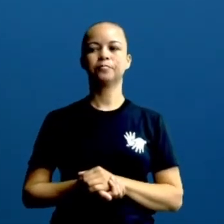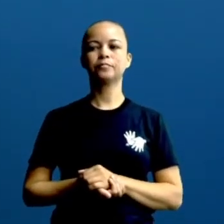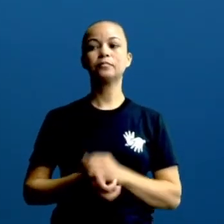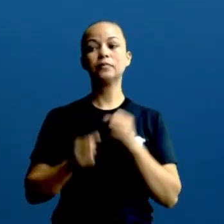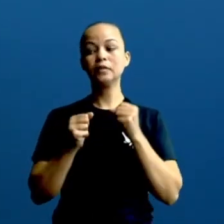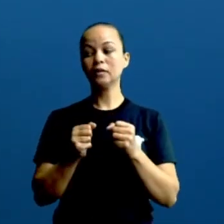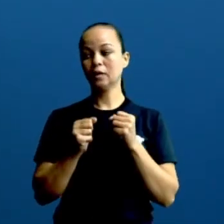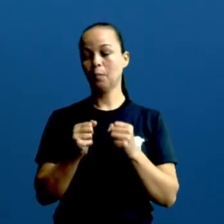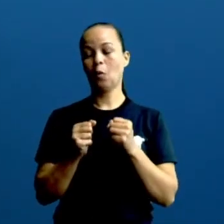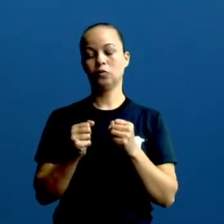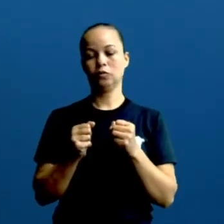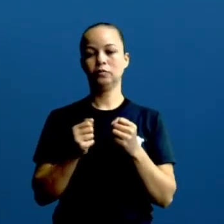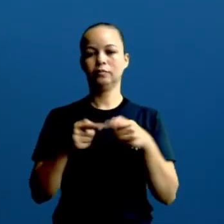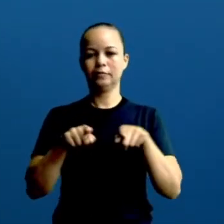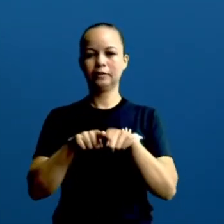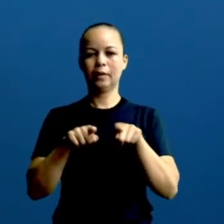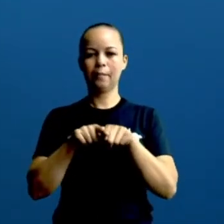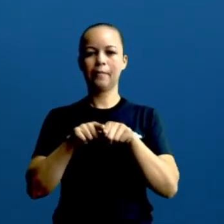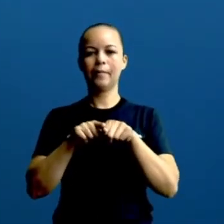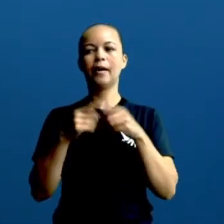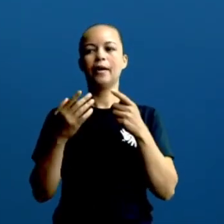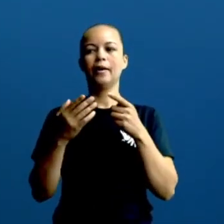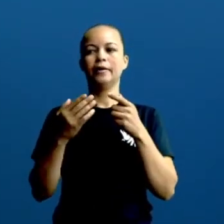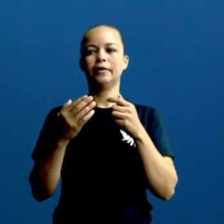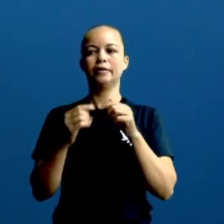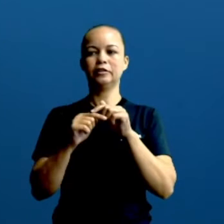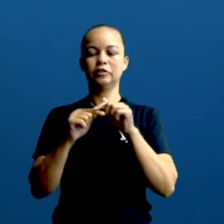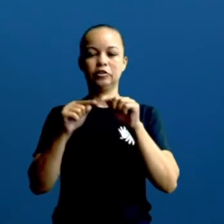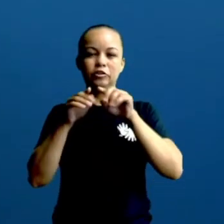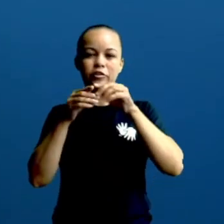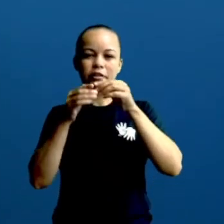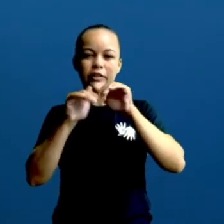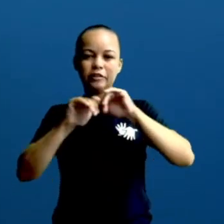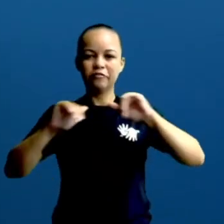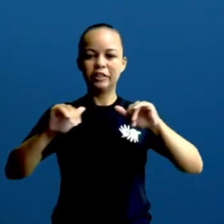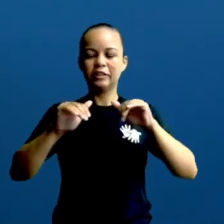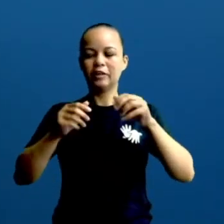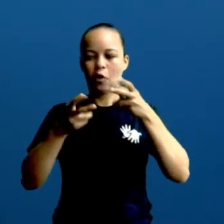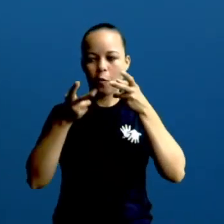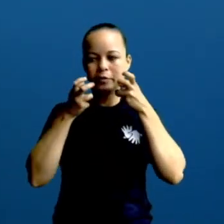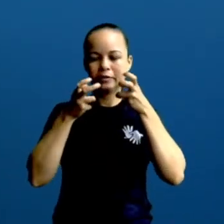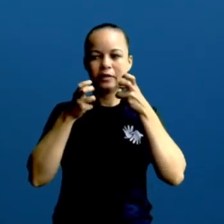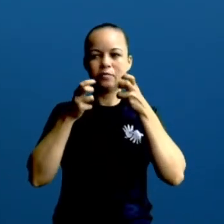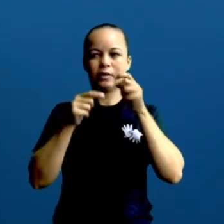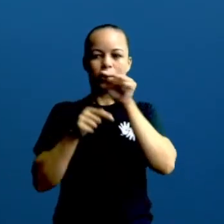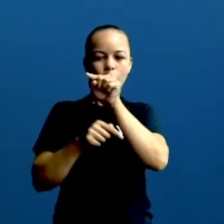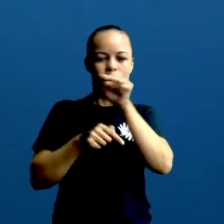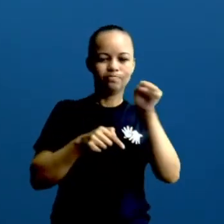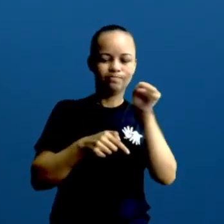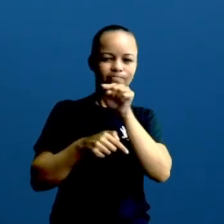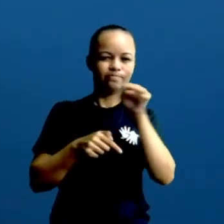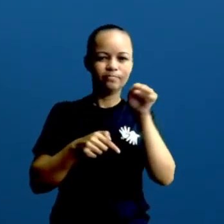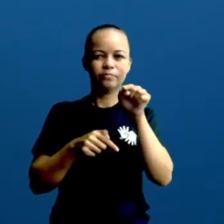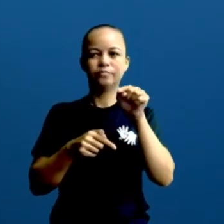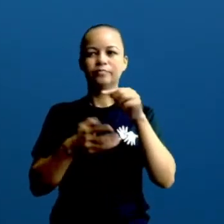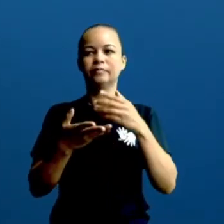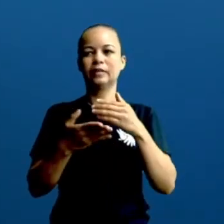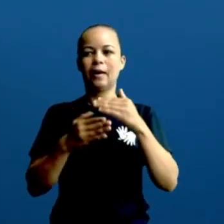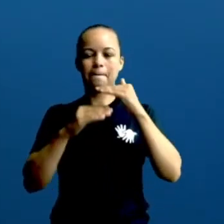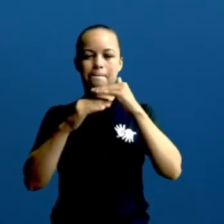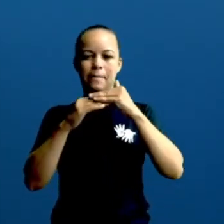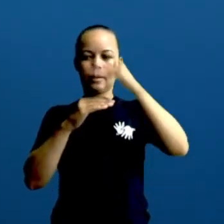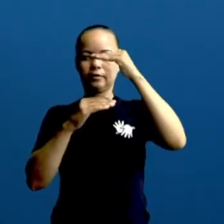posso também fazer isso aqui olha agora que forma mais fácil aqui de fazer se eu passar um traço aqui ó então a